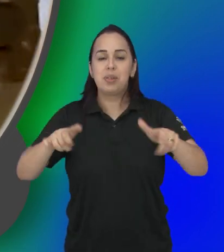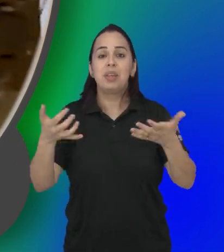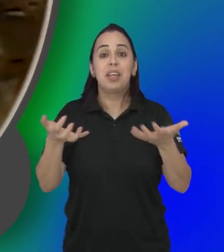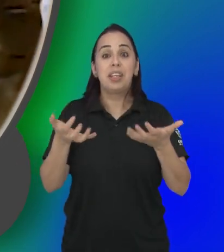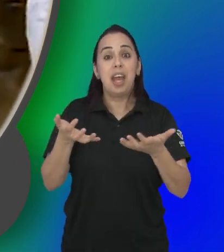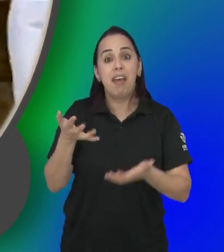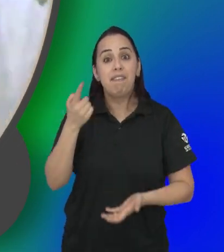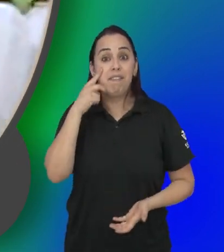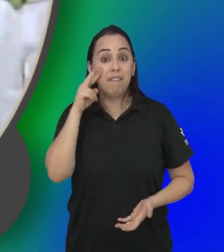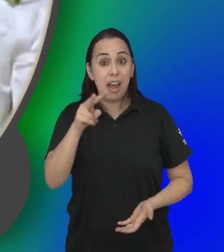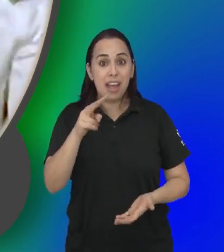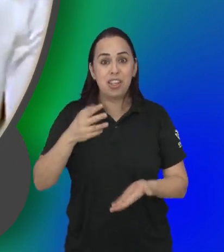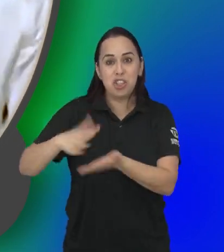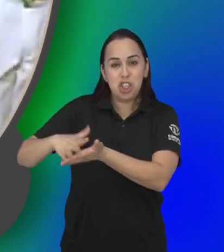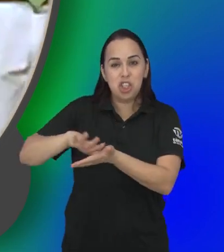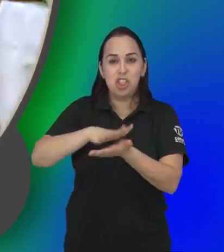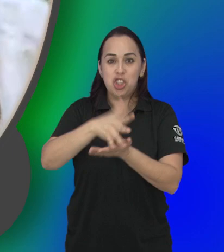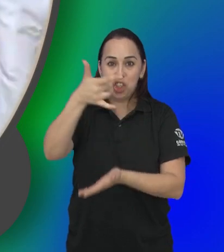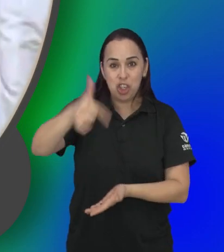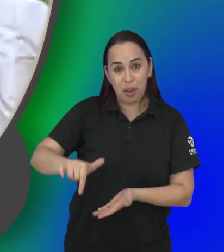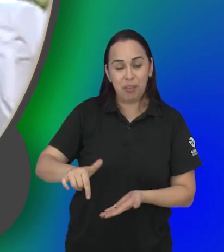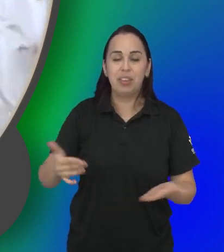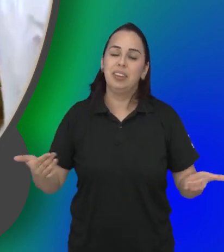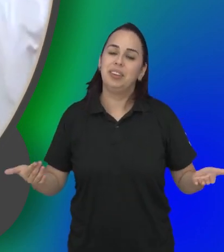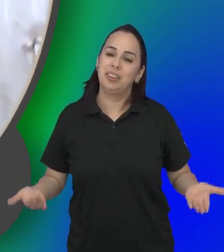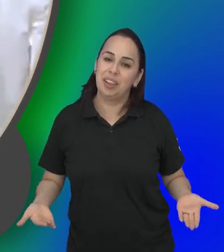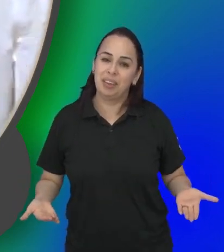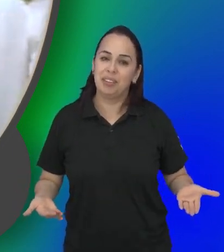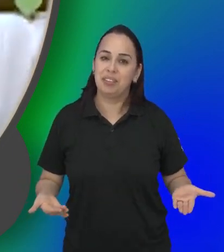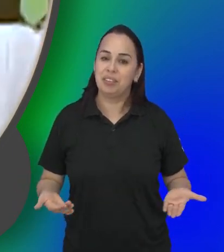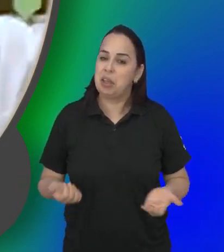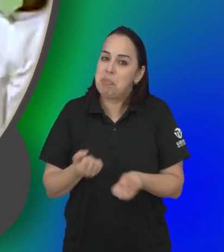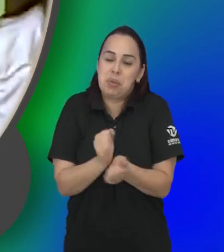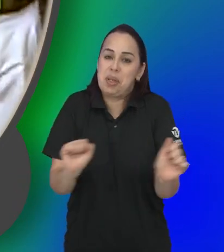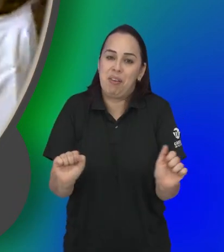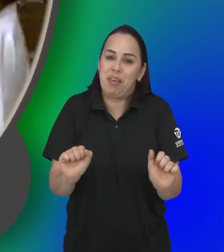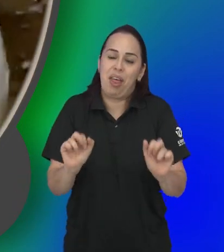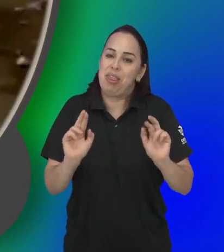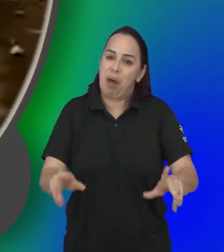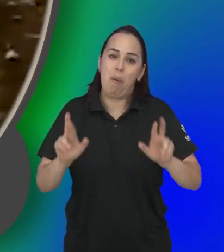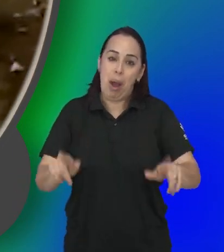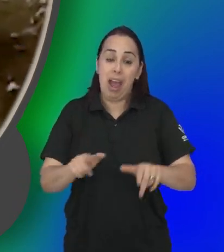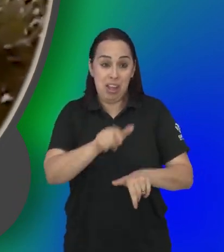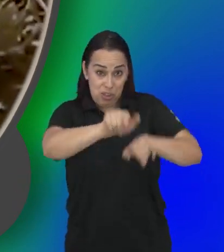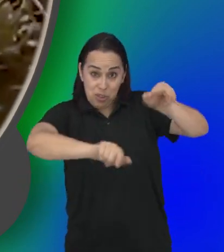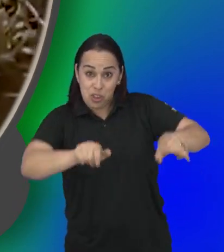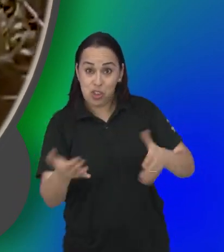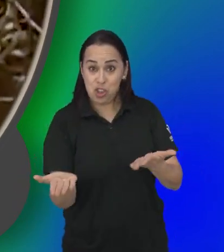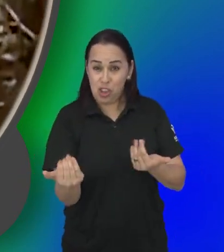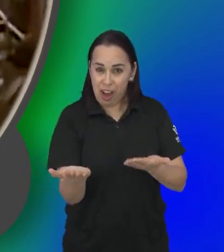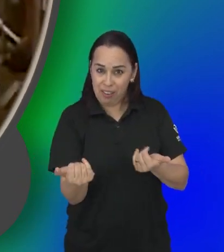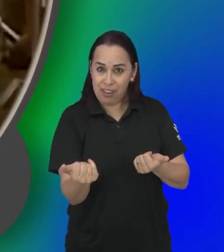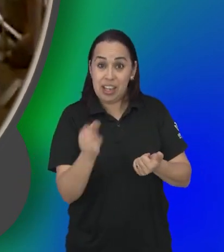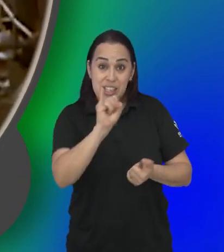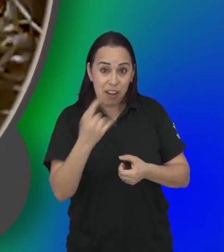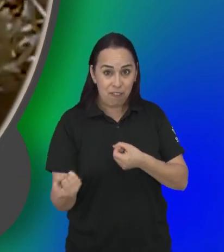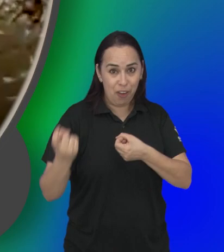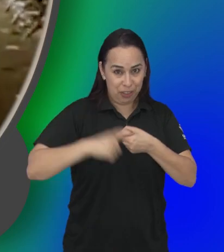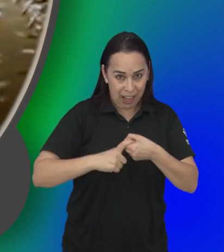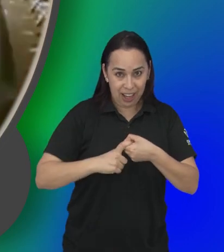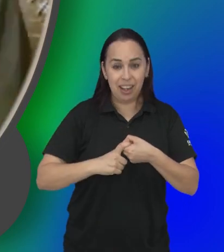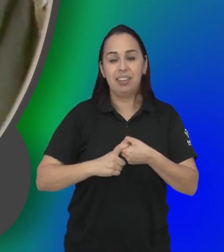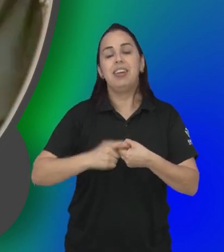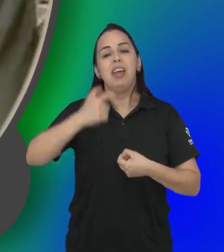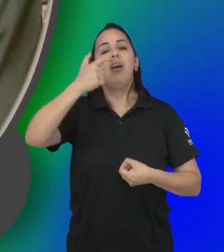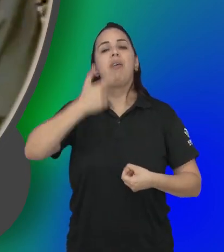ele, como outras jovens, têm vontade de ver a escola na avenida novamente. Então quer dizer que não é impossível, porque esses jovens estão